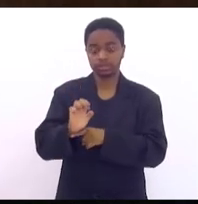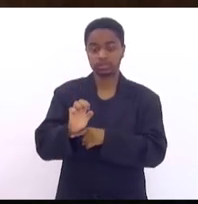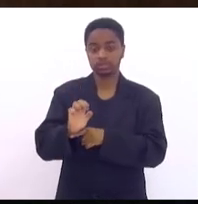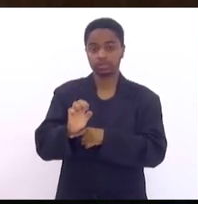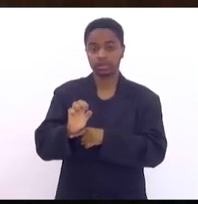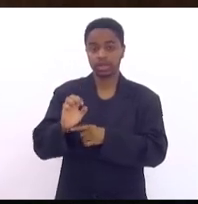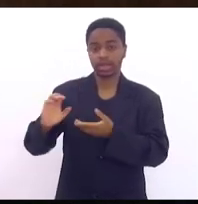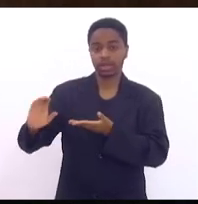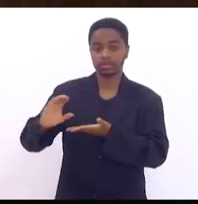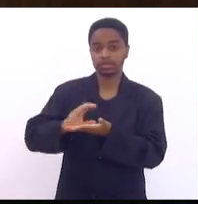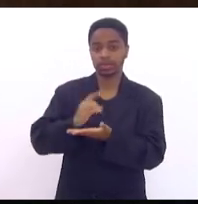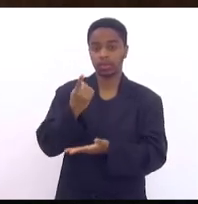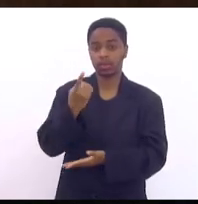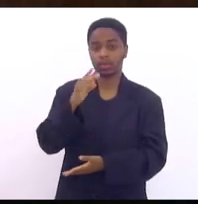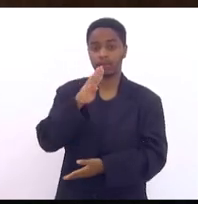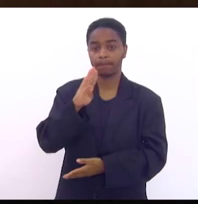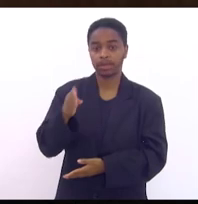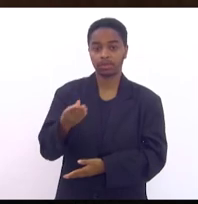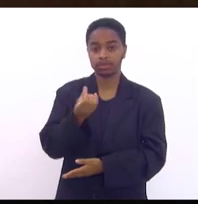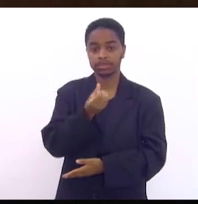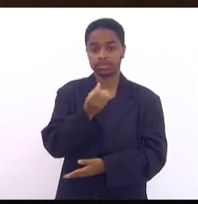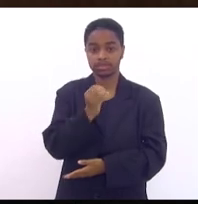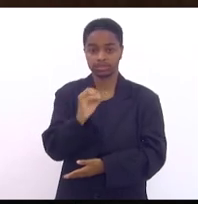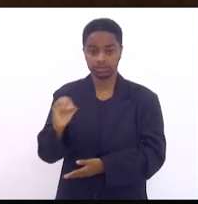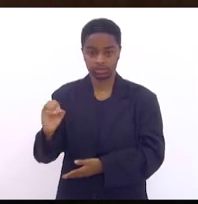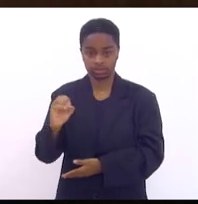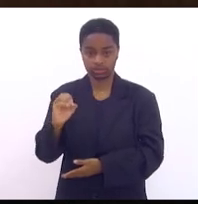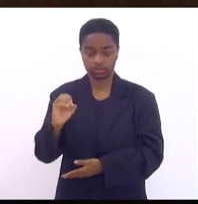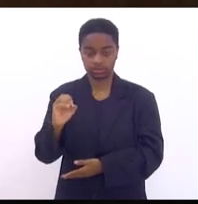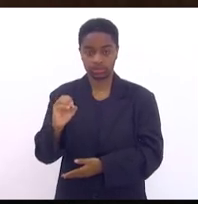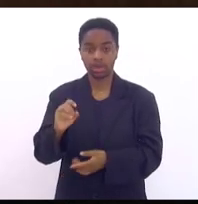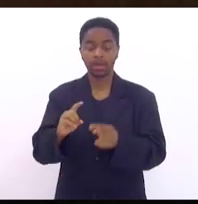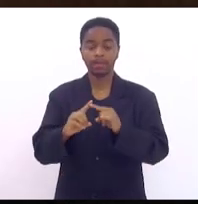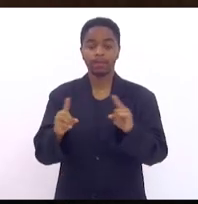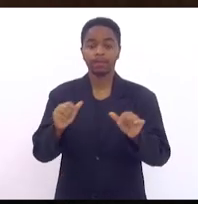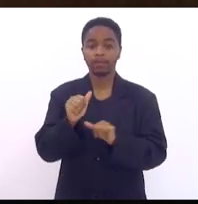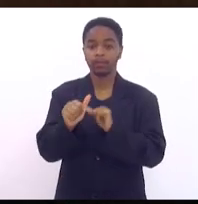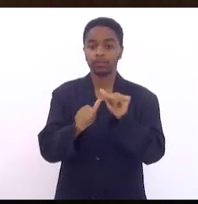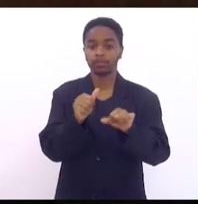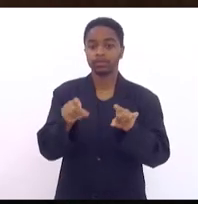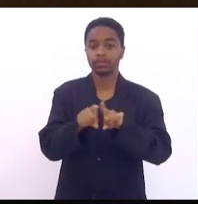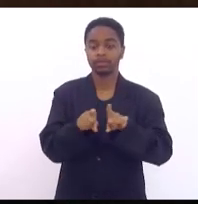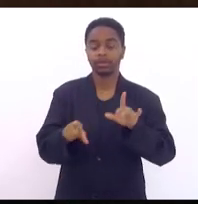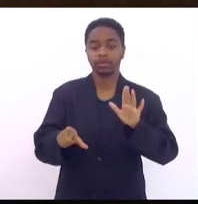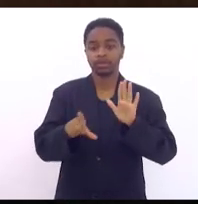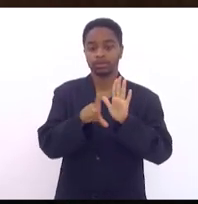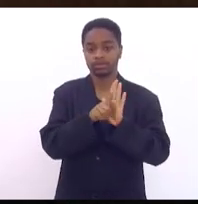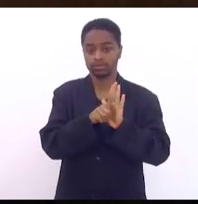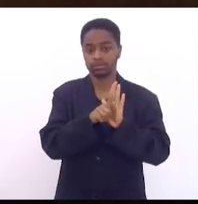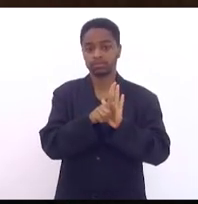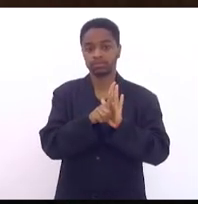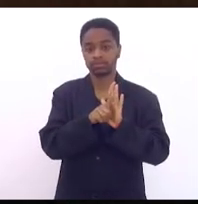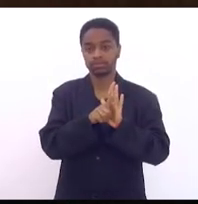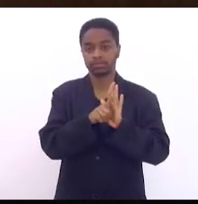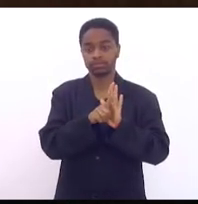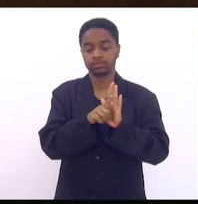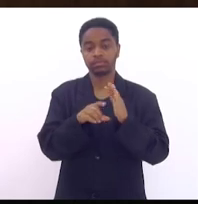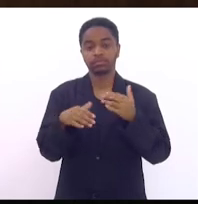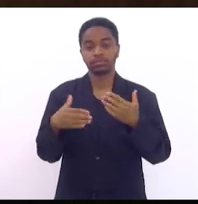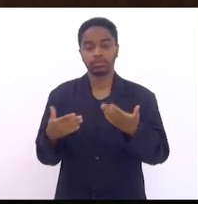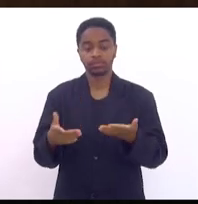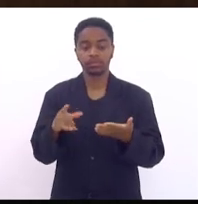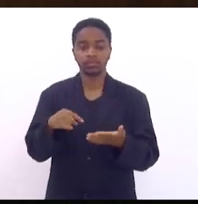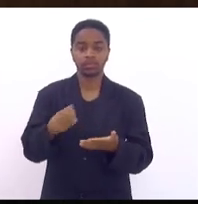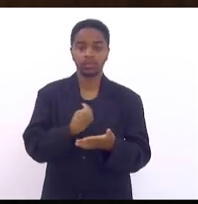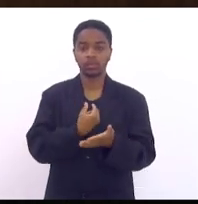1 bilhão e 600, ele também modificou essas legislações, né? E passou a ser